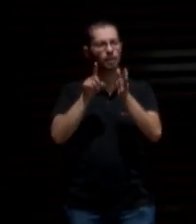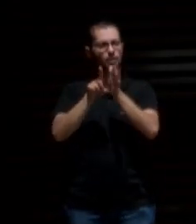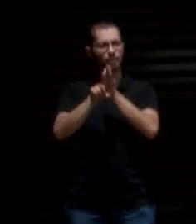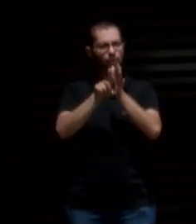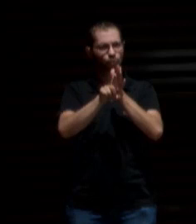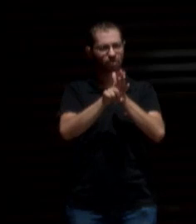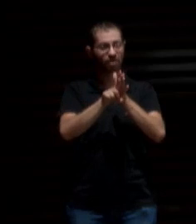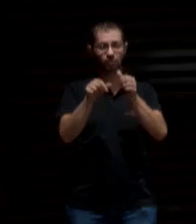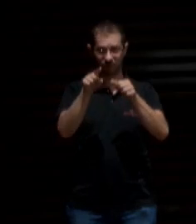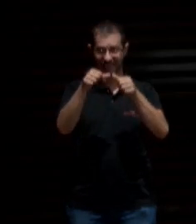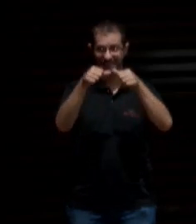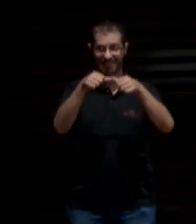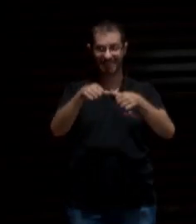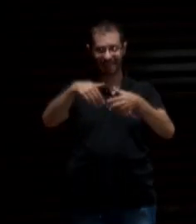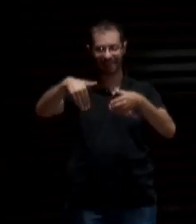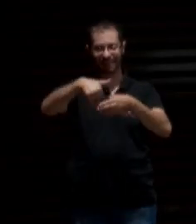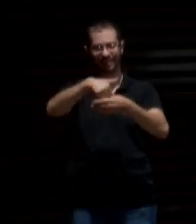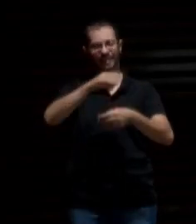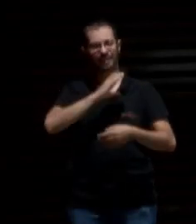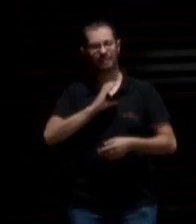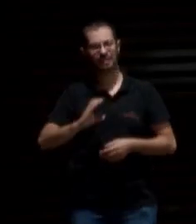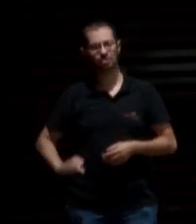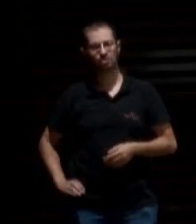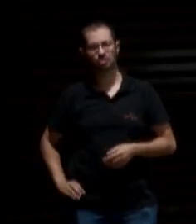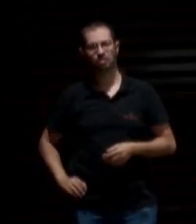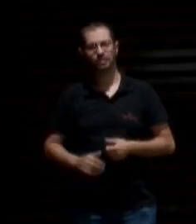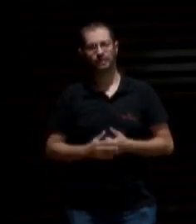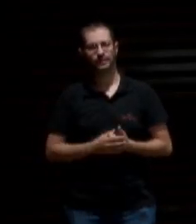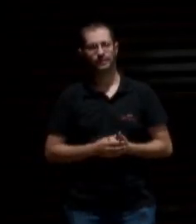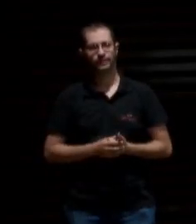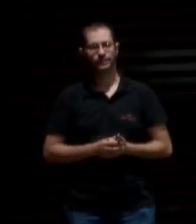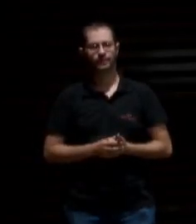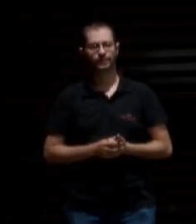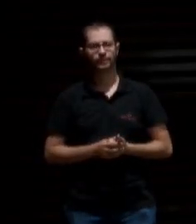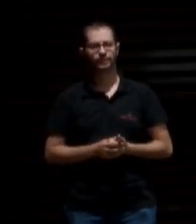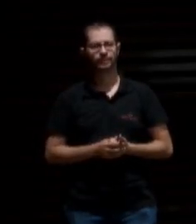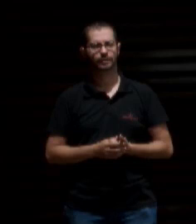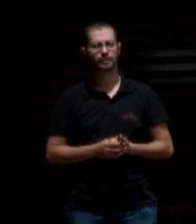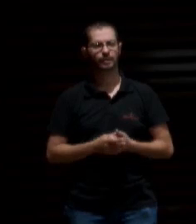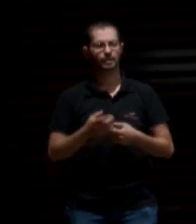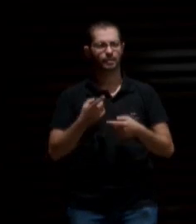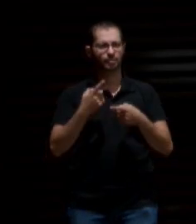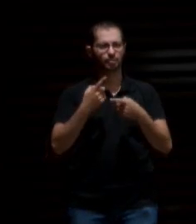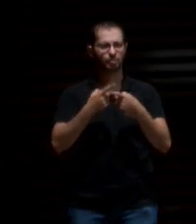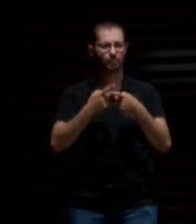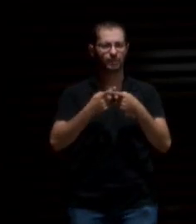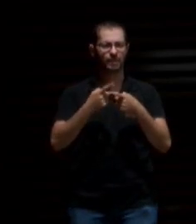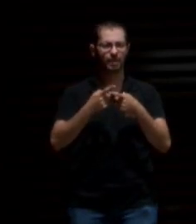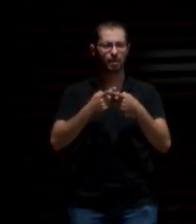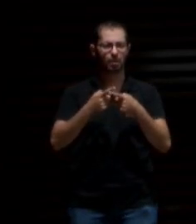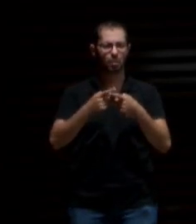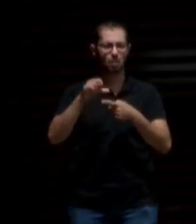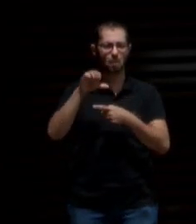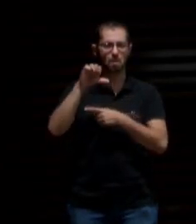está em Cristo? Porque a pior posição para você estar no mundo